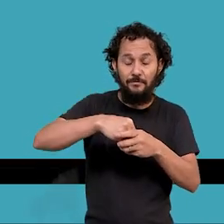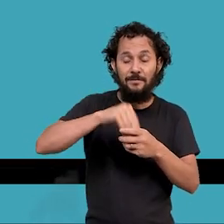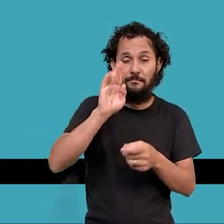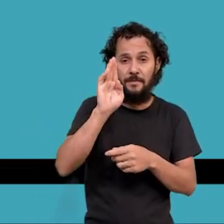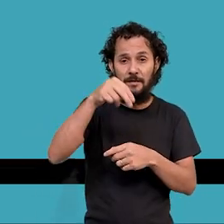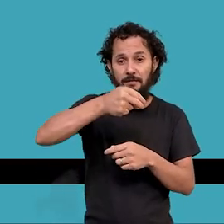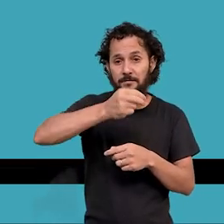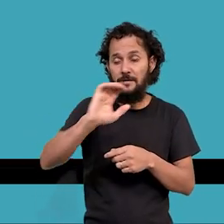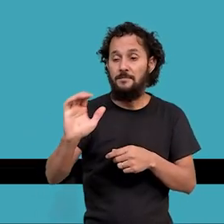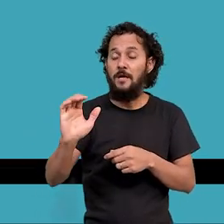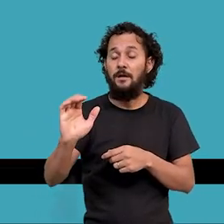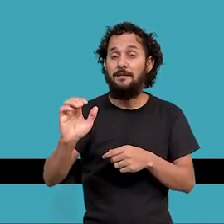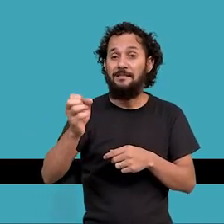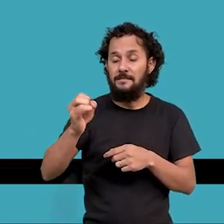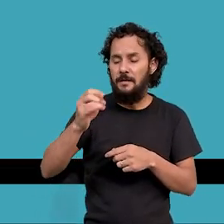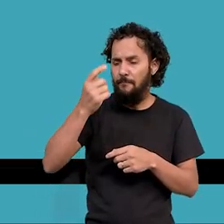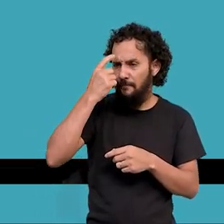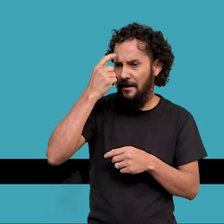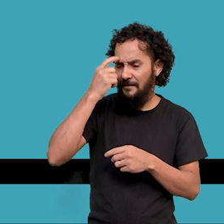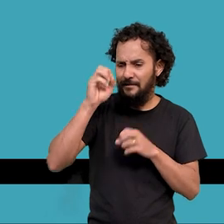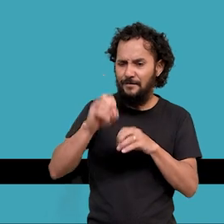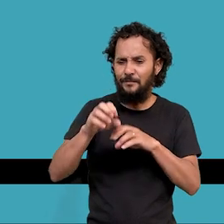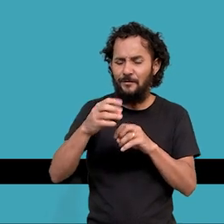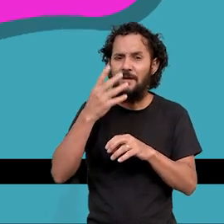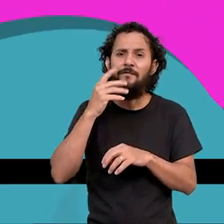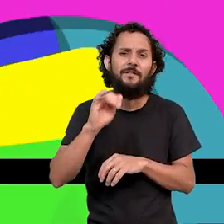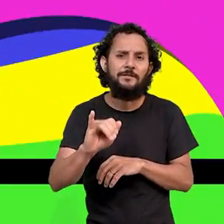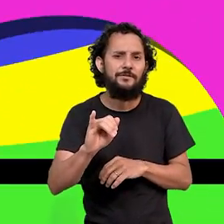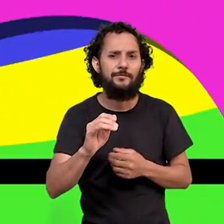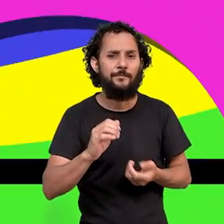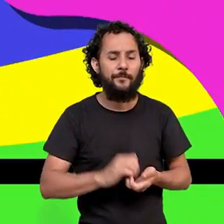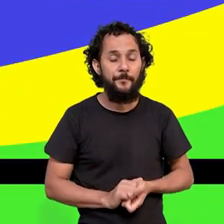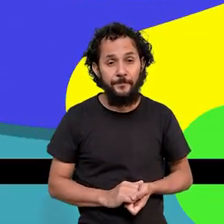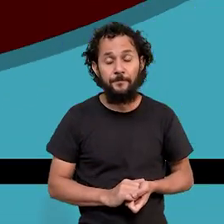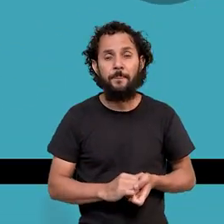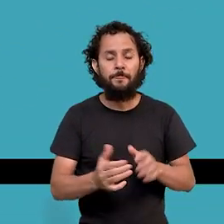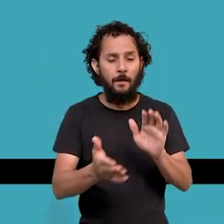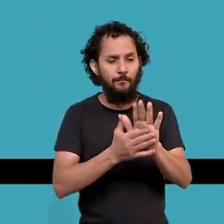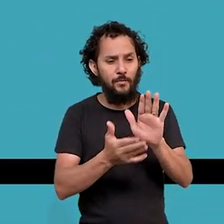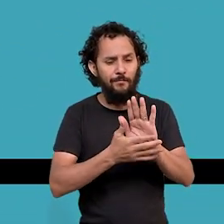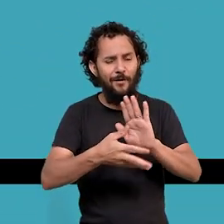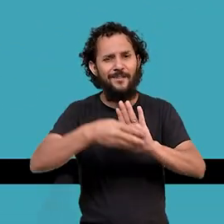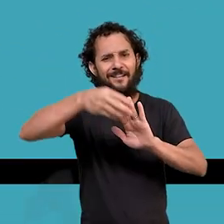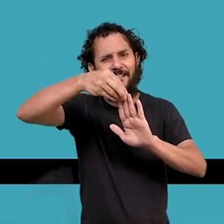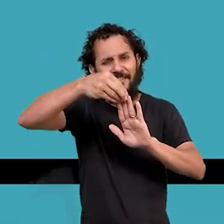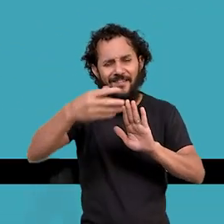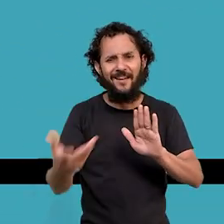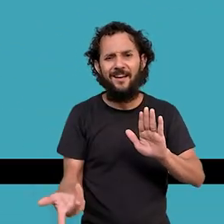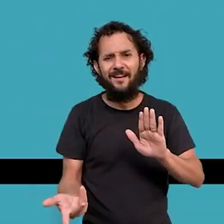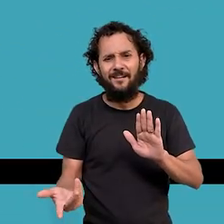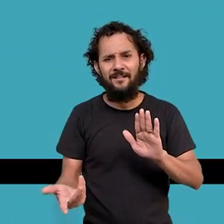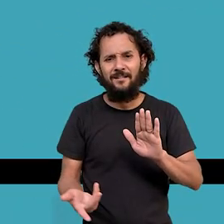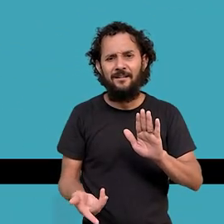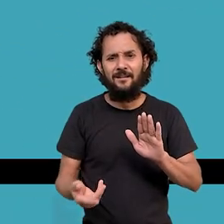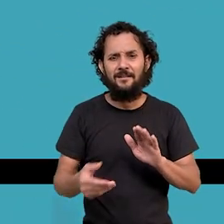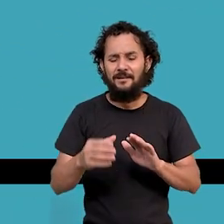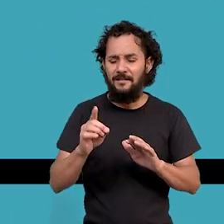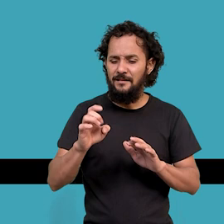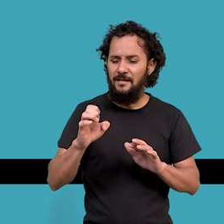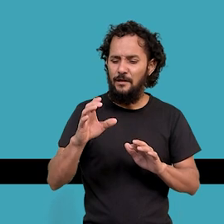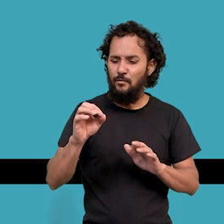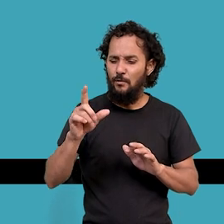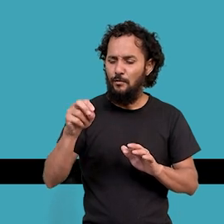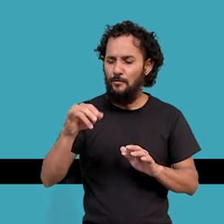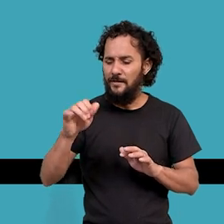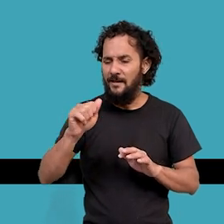da BNCC quando pensamos na educação infantil? Propostas de calendários